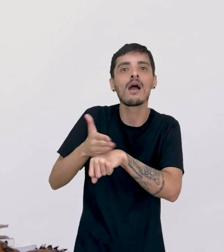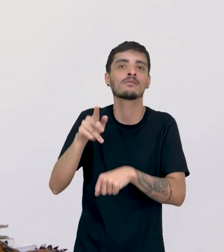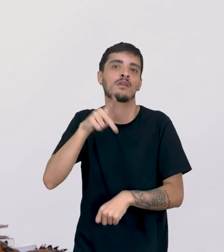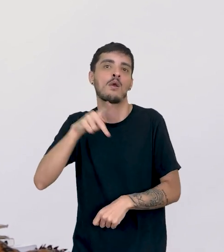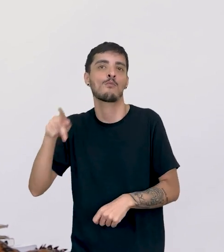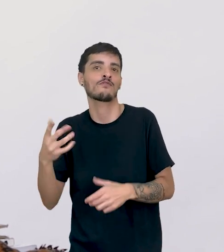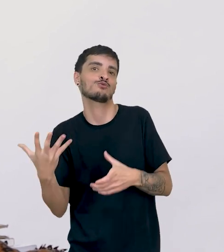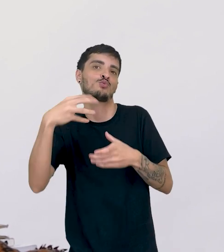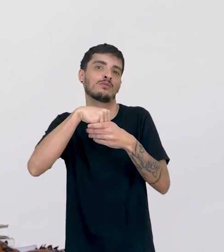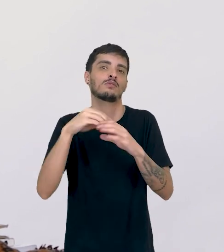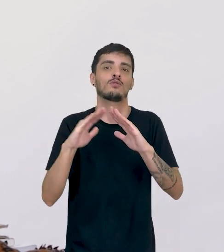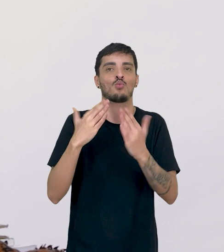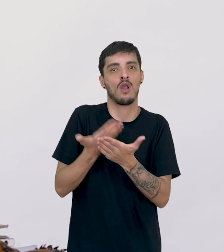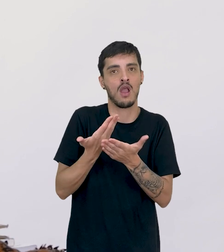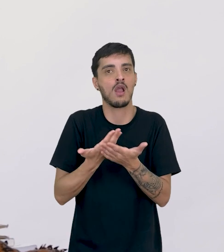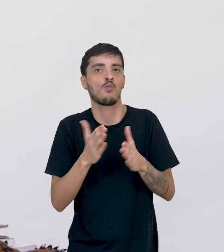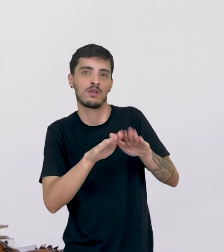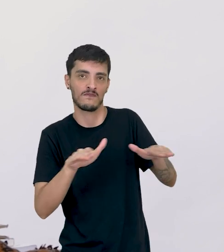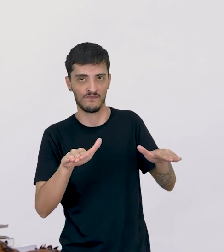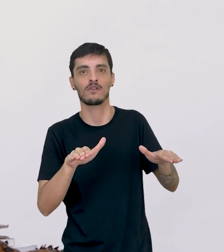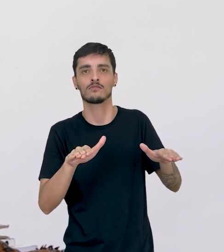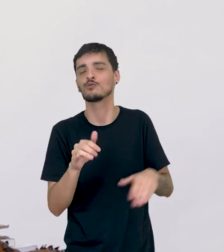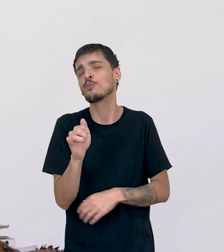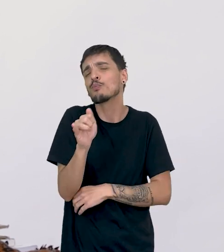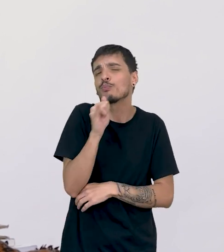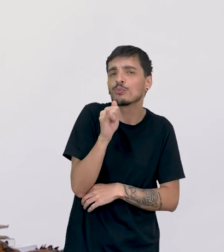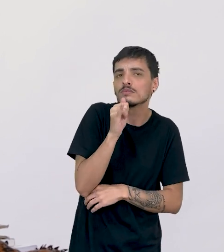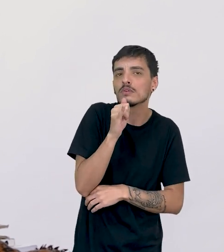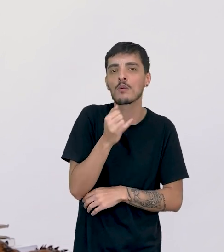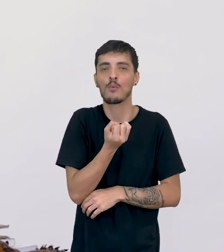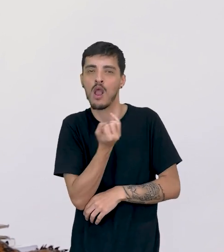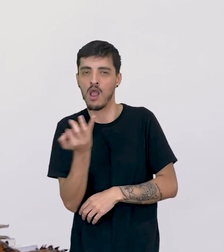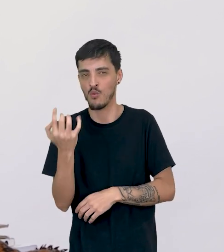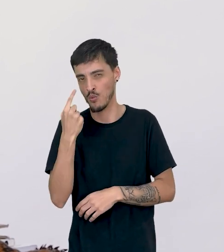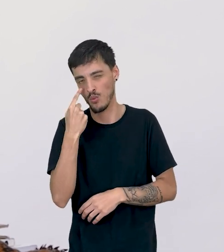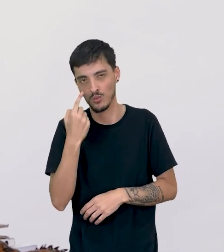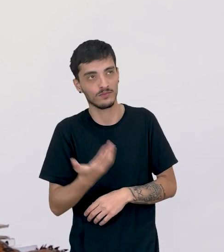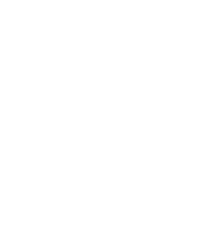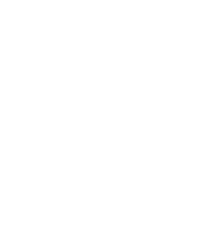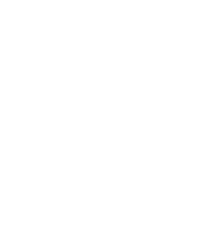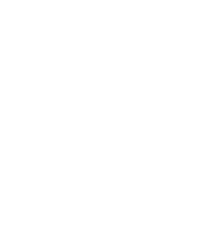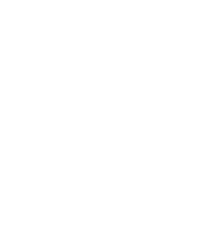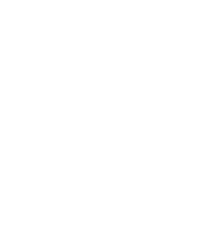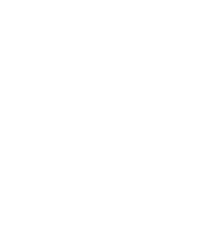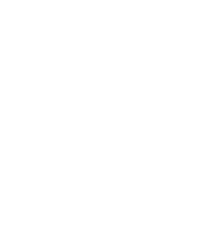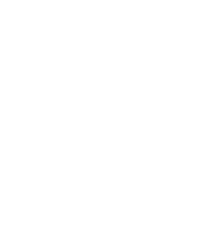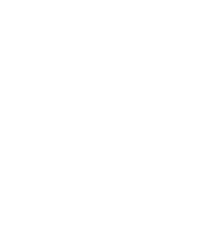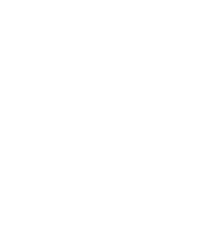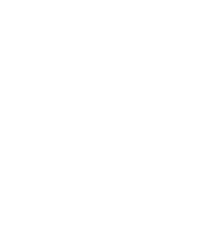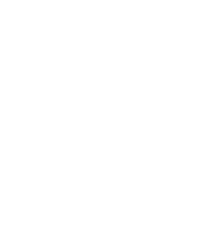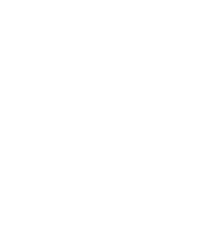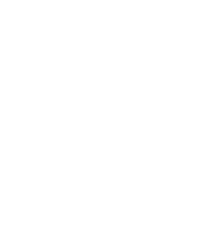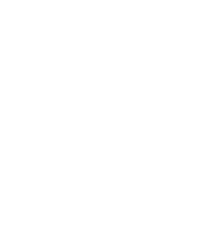uma professora e da vida das crianças na escola de educação infantil. Vejamos alguns exemplos. Giz, Soraya